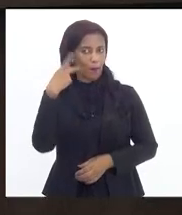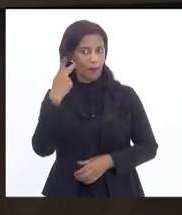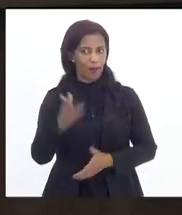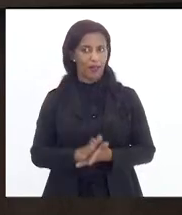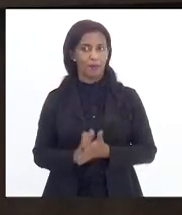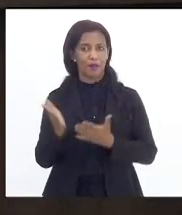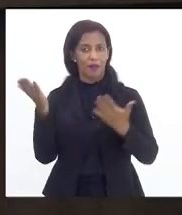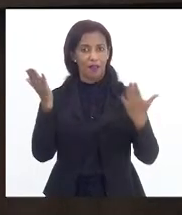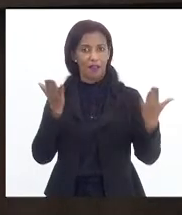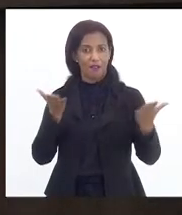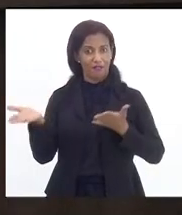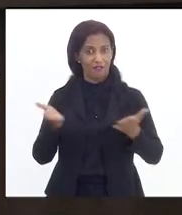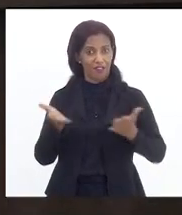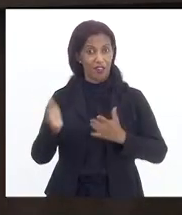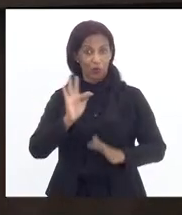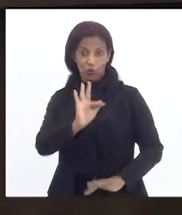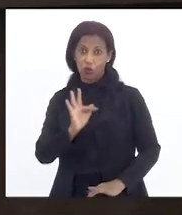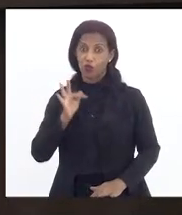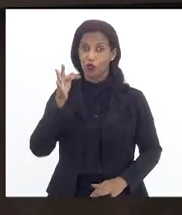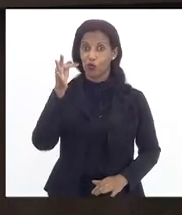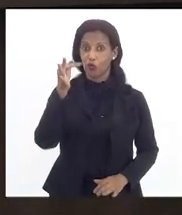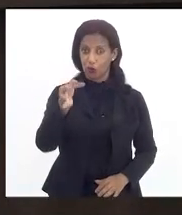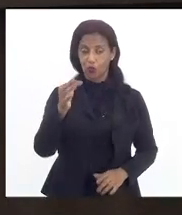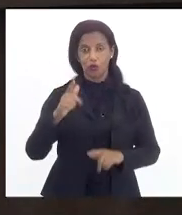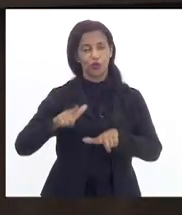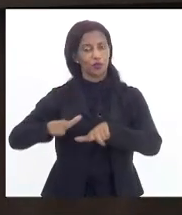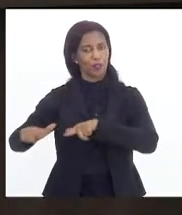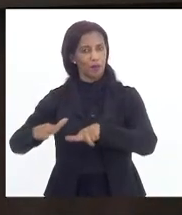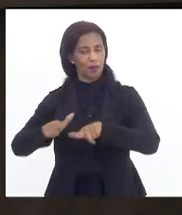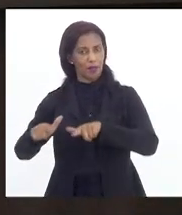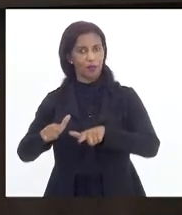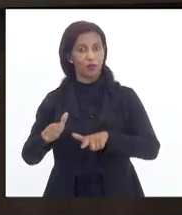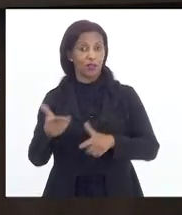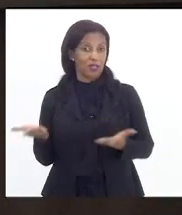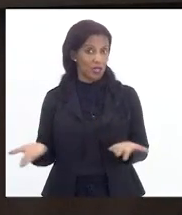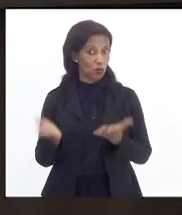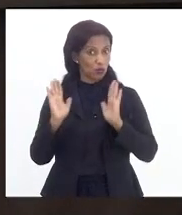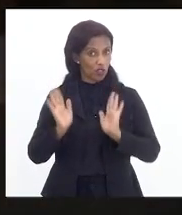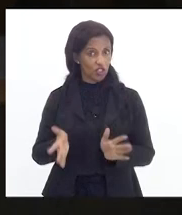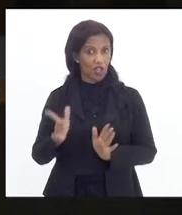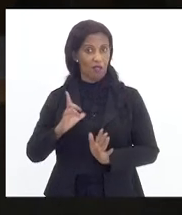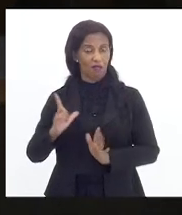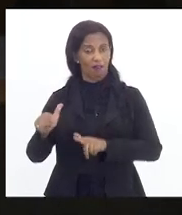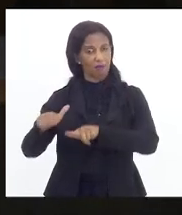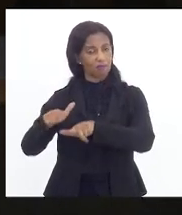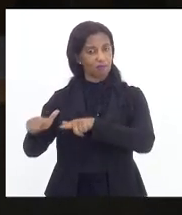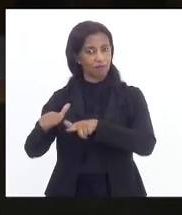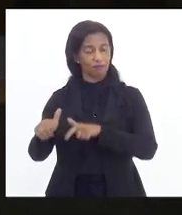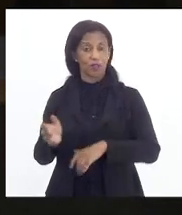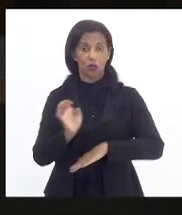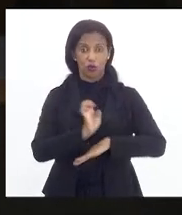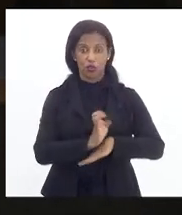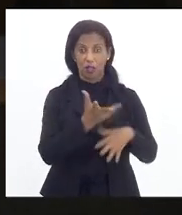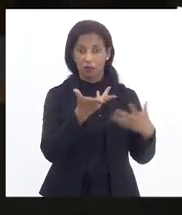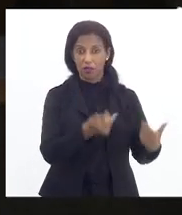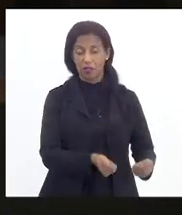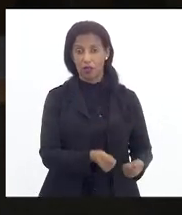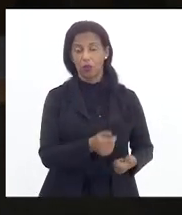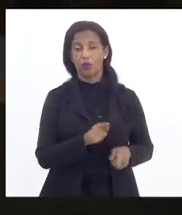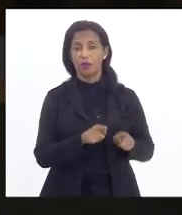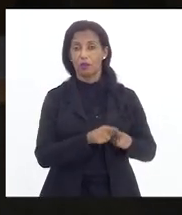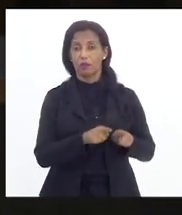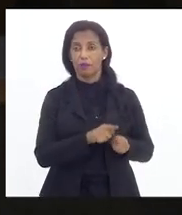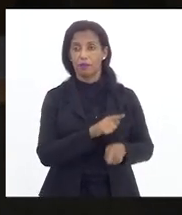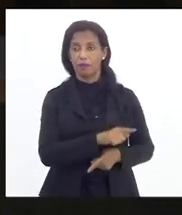de seus treinos dos futuros servidores e não dos atuais e o estadual Doutor a